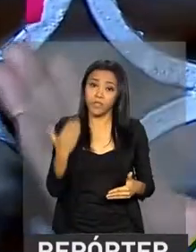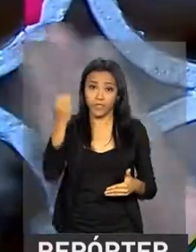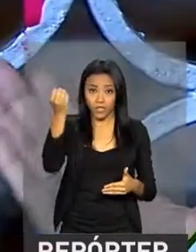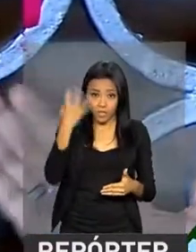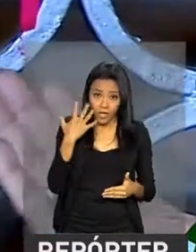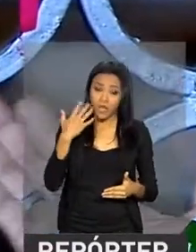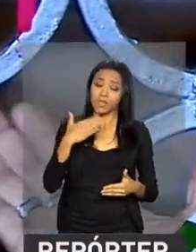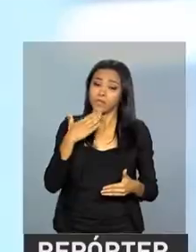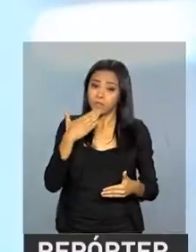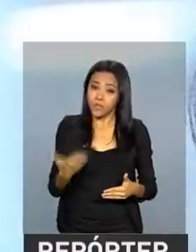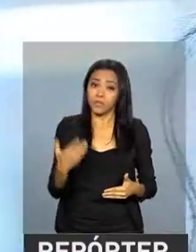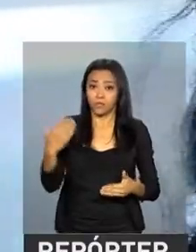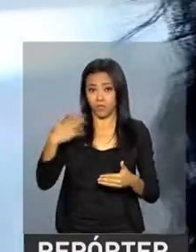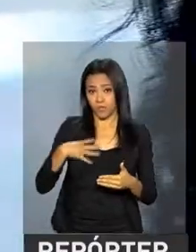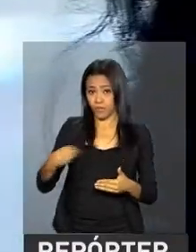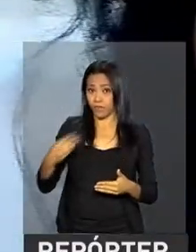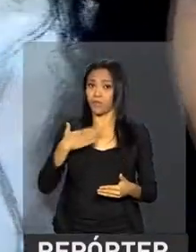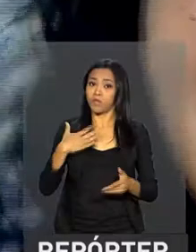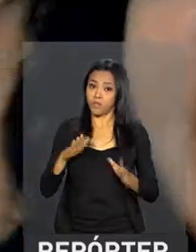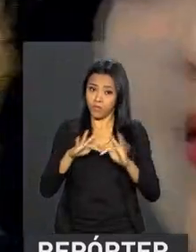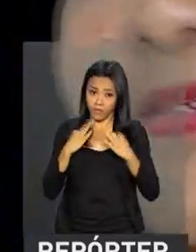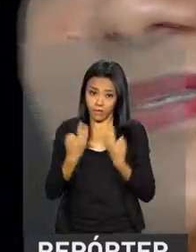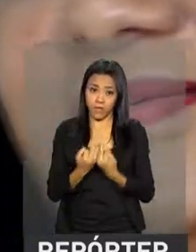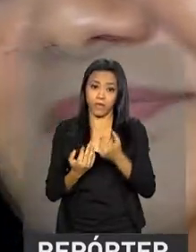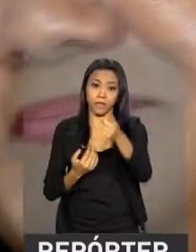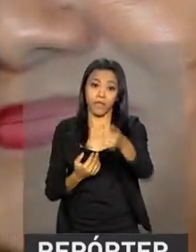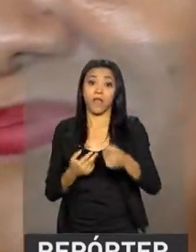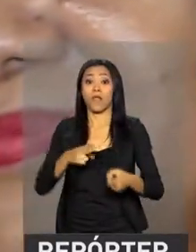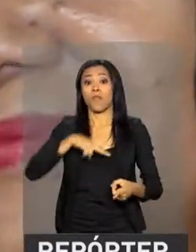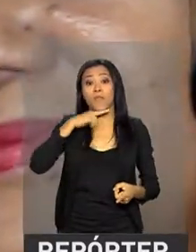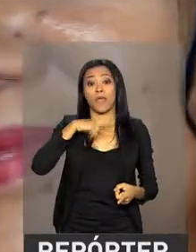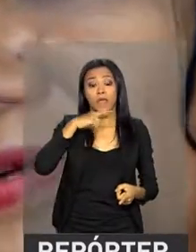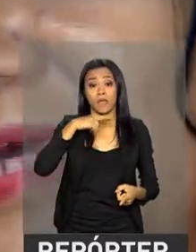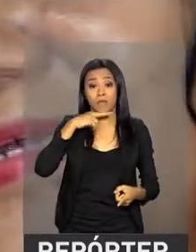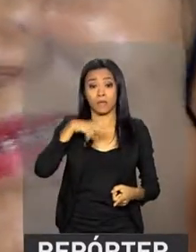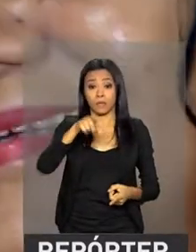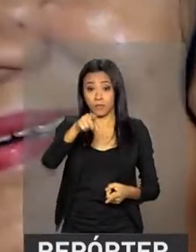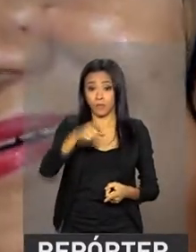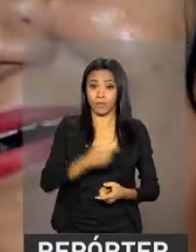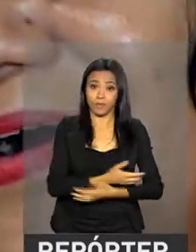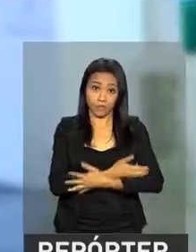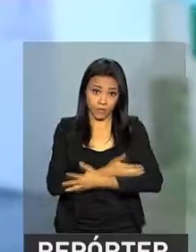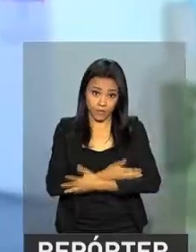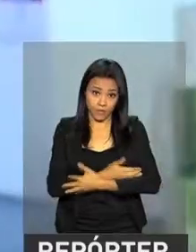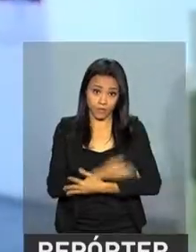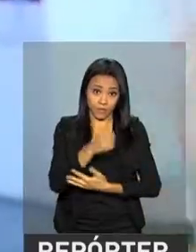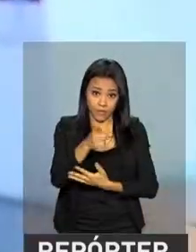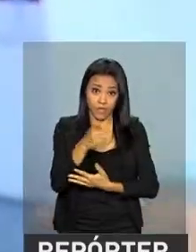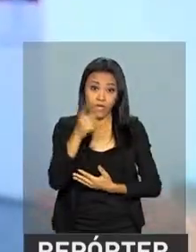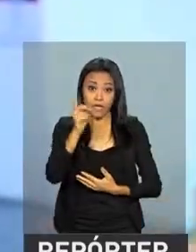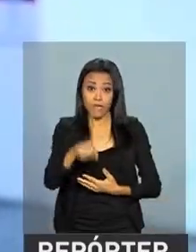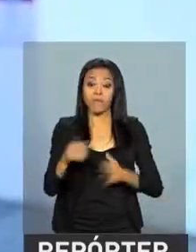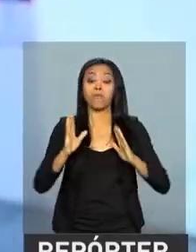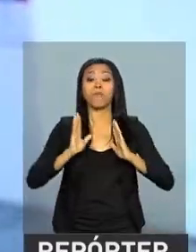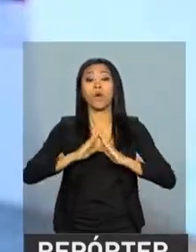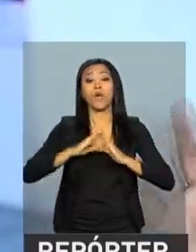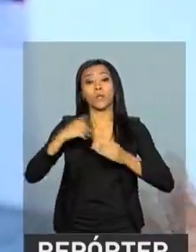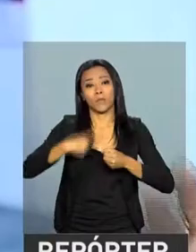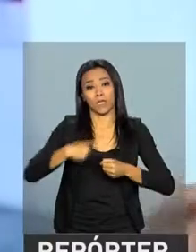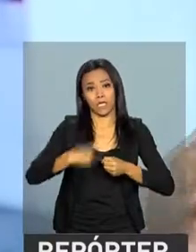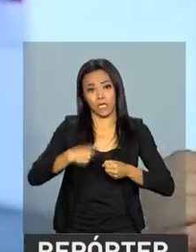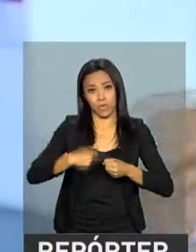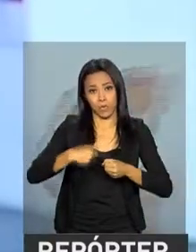de toda a minha família. Com o neto de quase um ano nos braços, Aderilca, que é de Altamira, no interior do Pará,